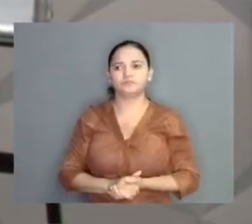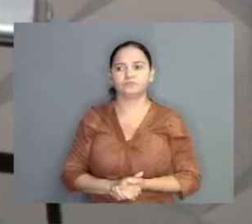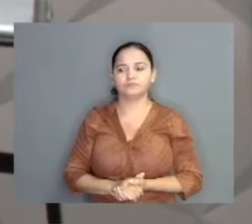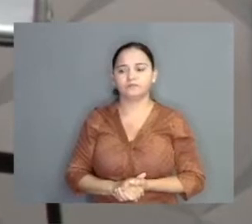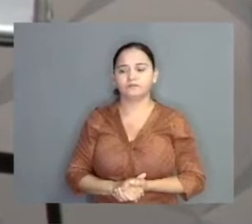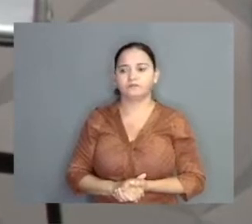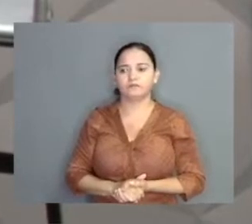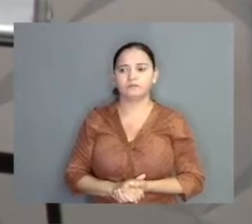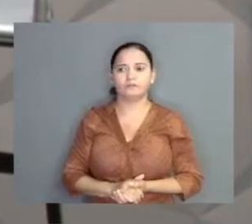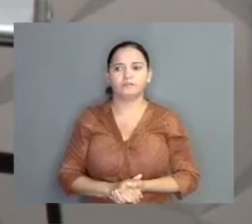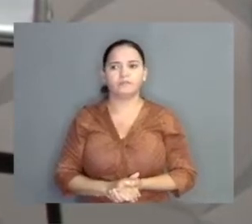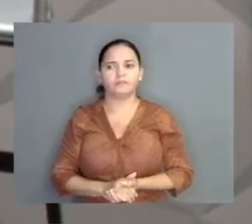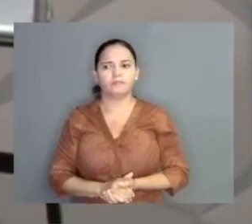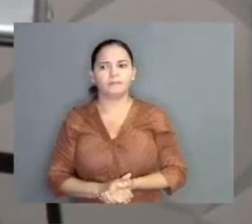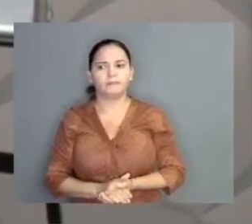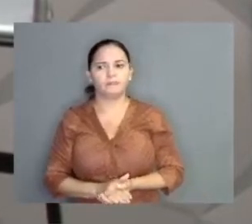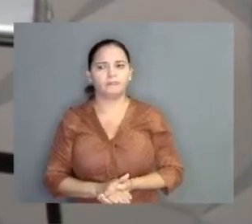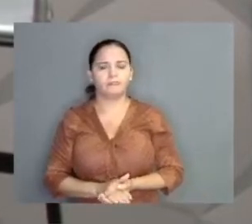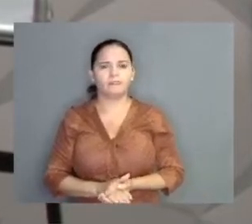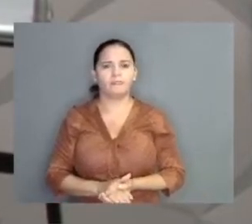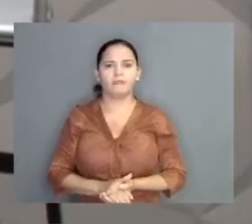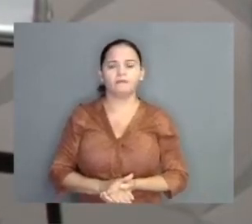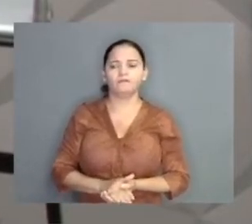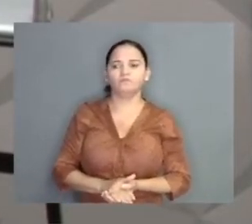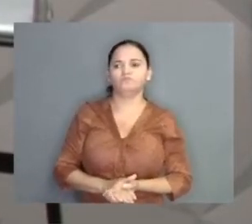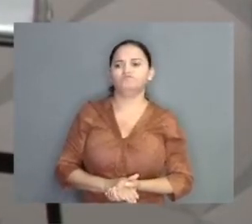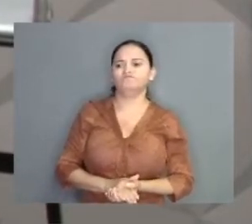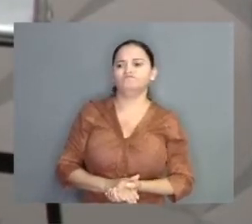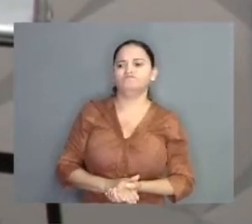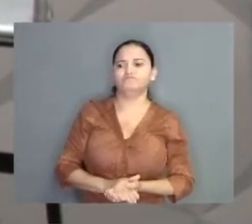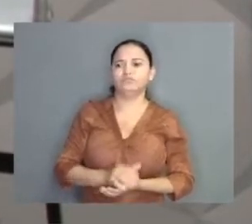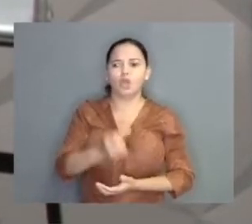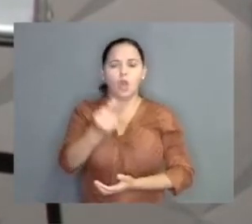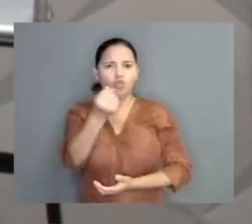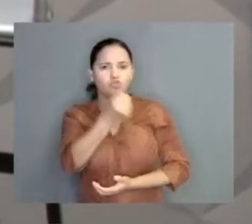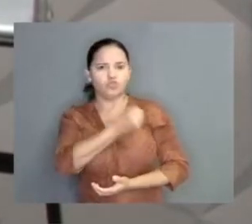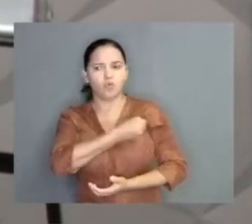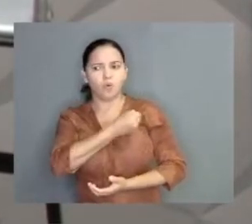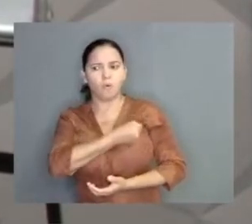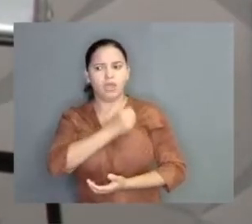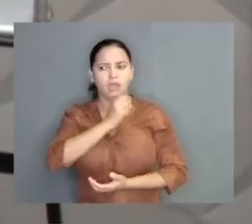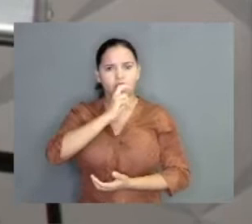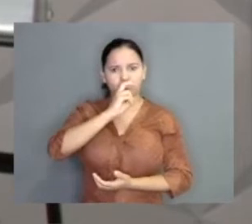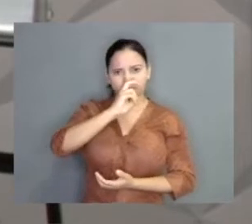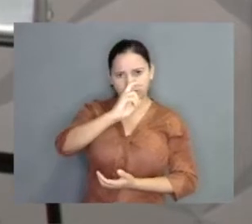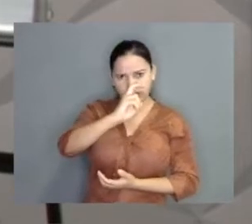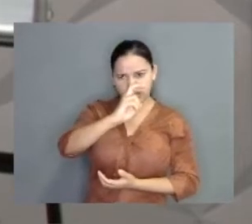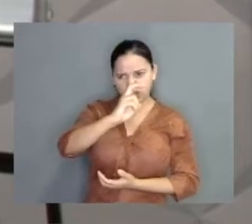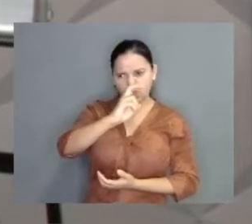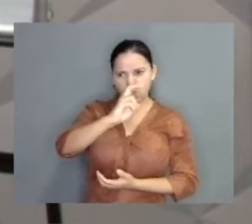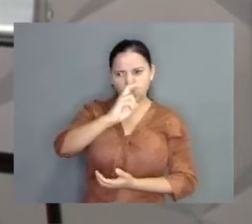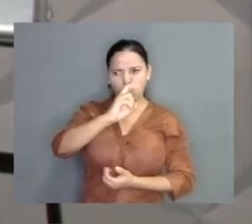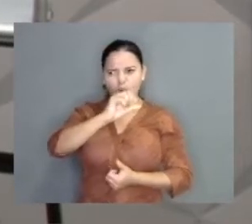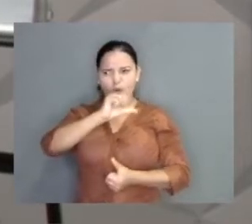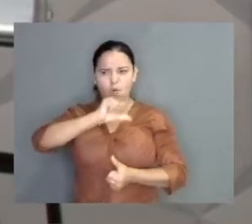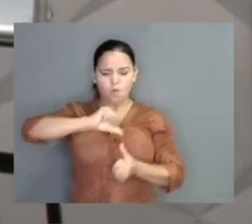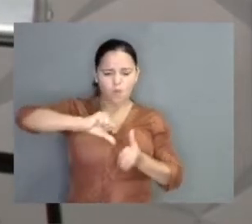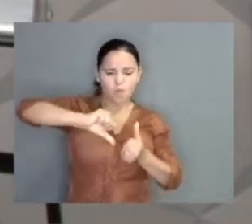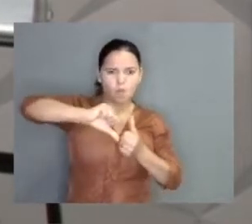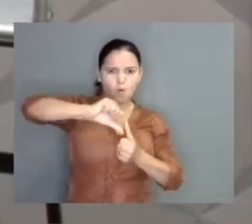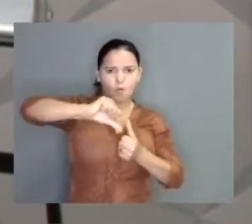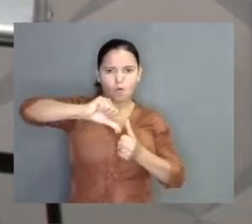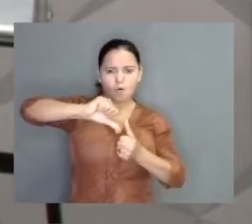Qual o inverso e o oposto do número 5? Será que eu estou perguntando a